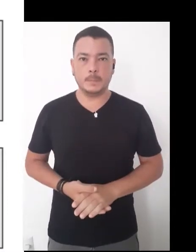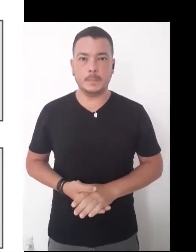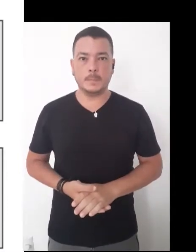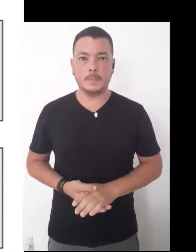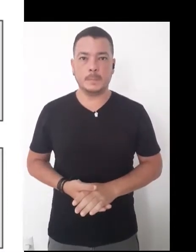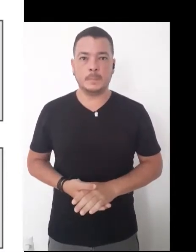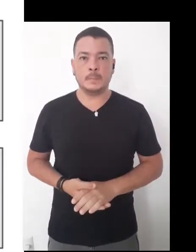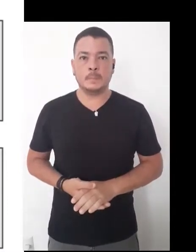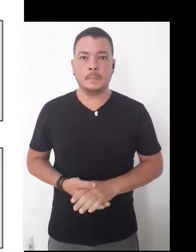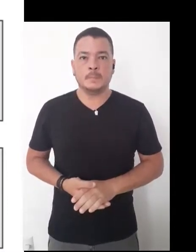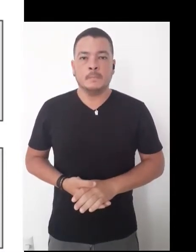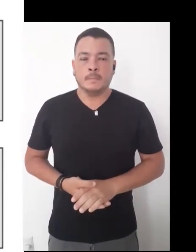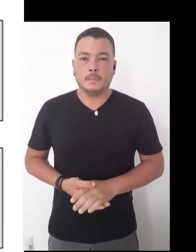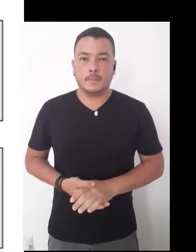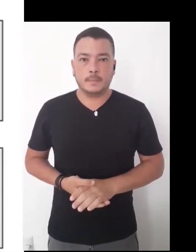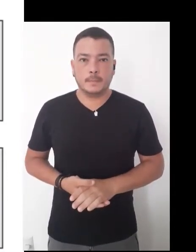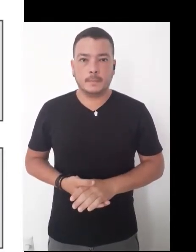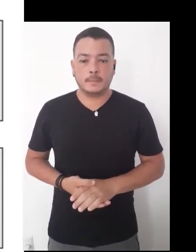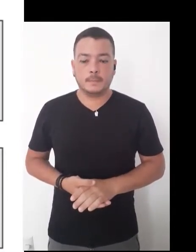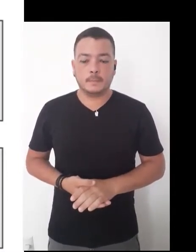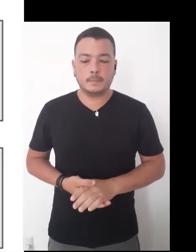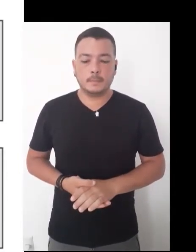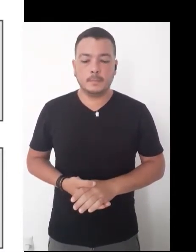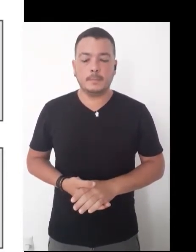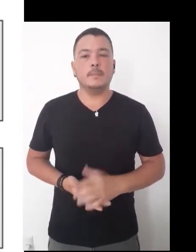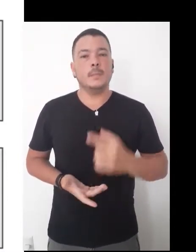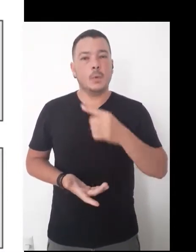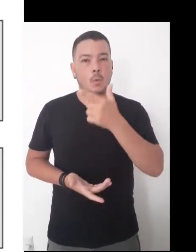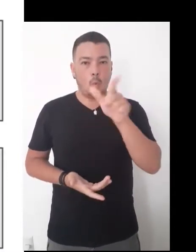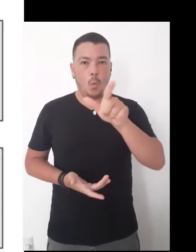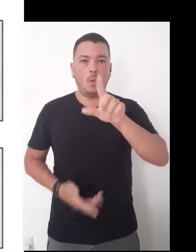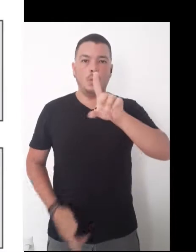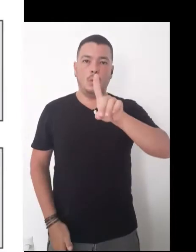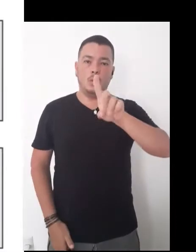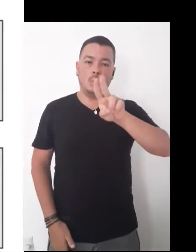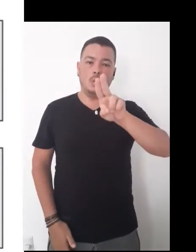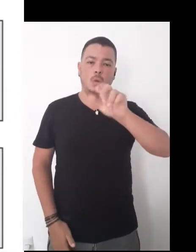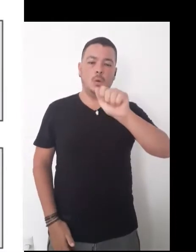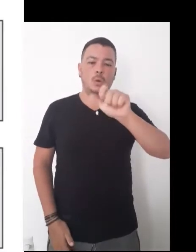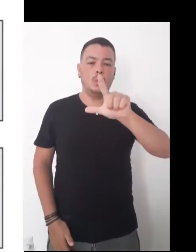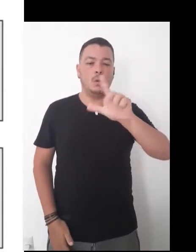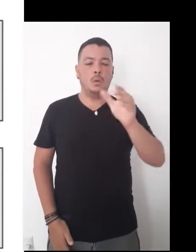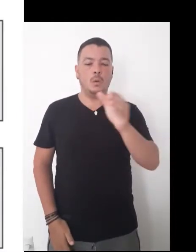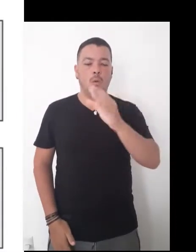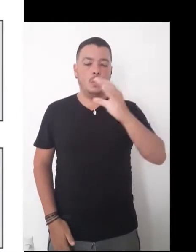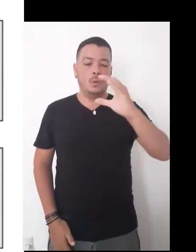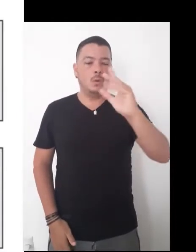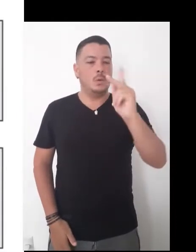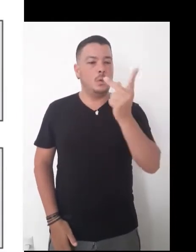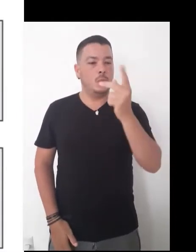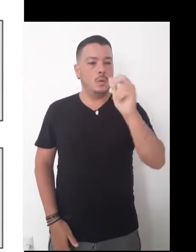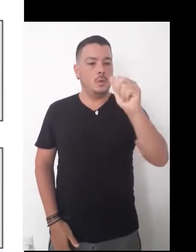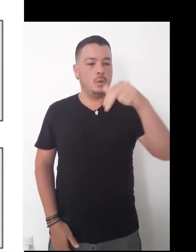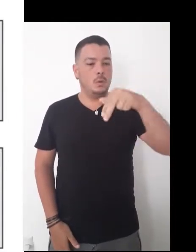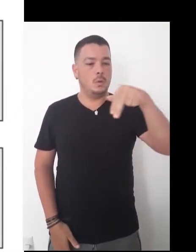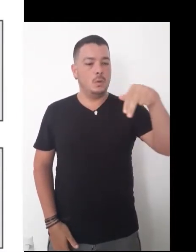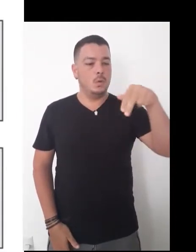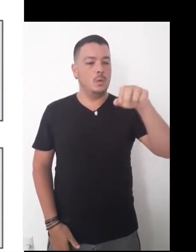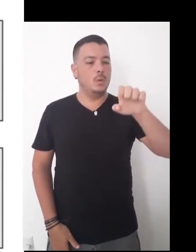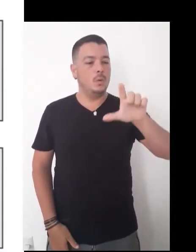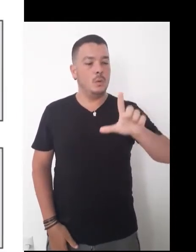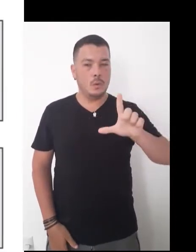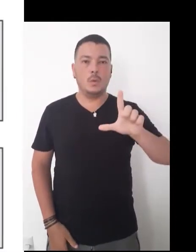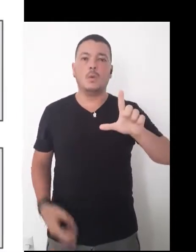Né? O Dual Channel, né? O que é que significa Dual Channel? Como a gente já comentou, é um tipo novo de tecnologia que as placas-mães